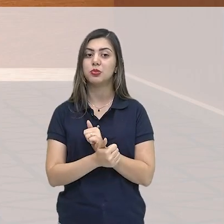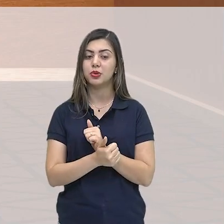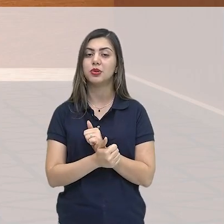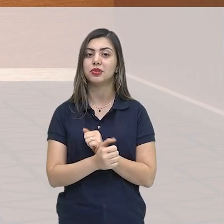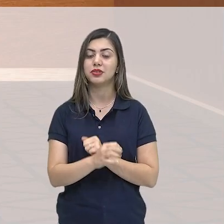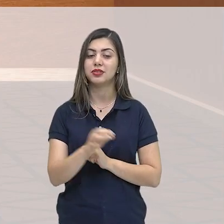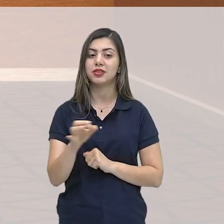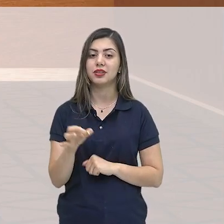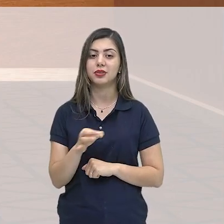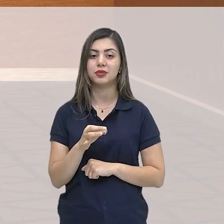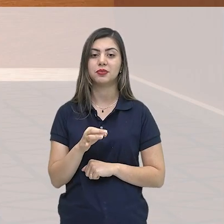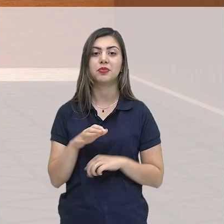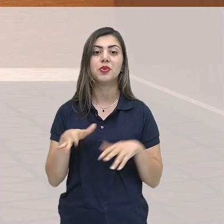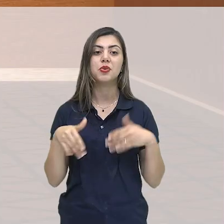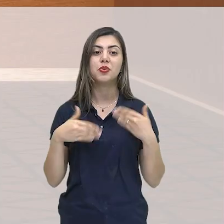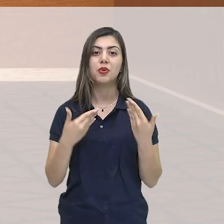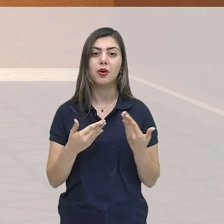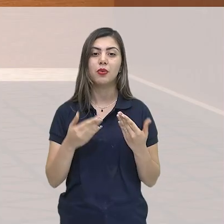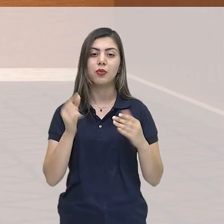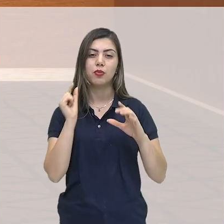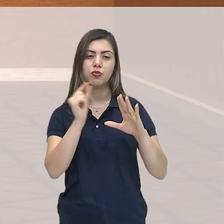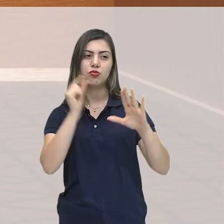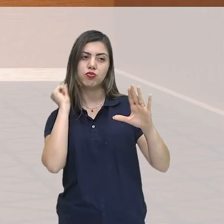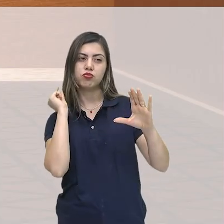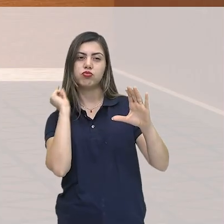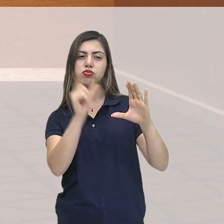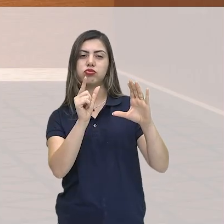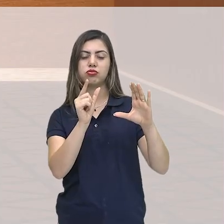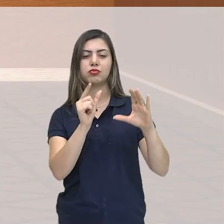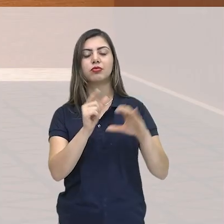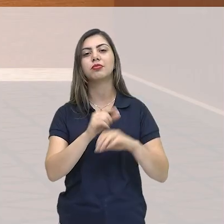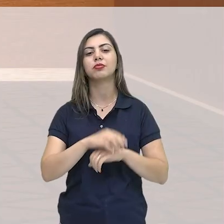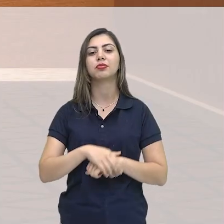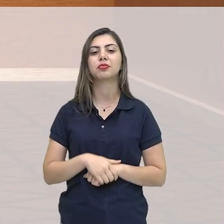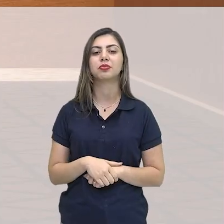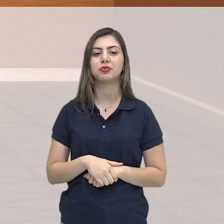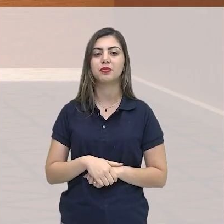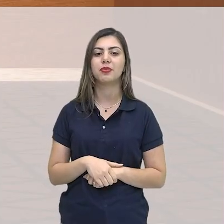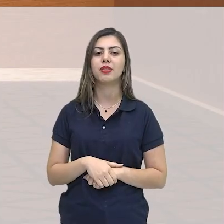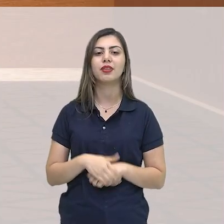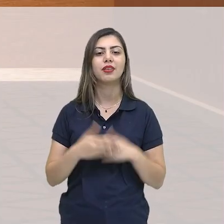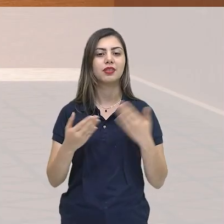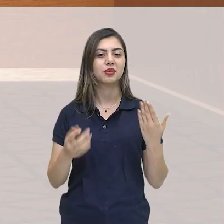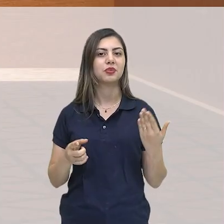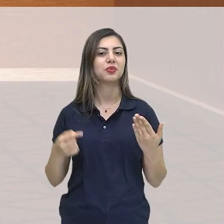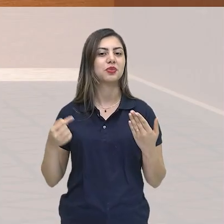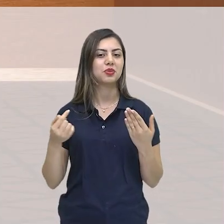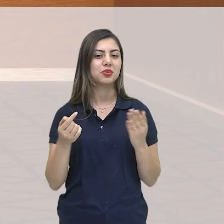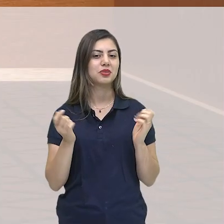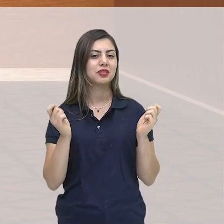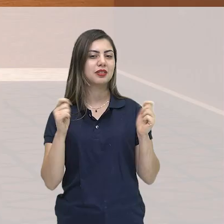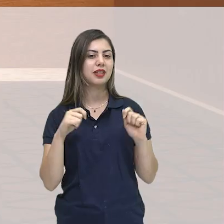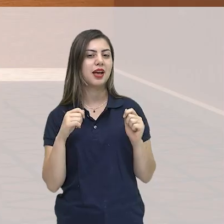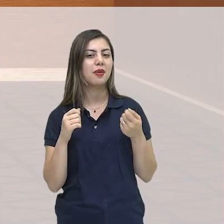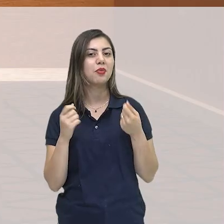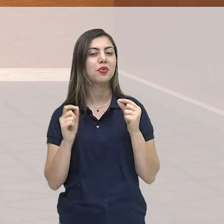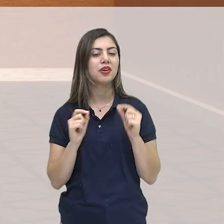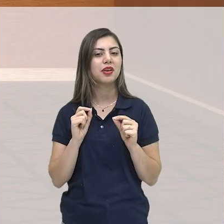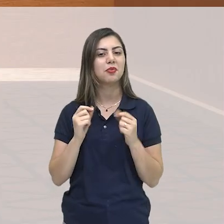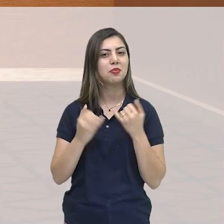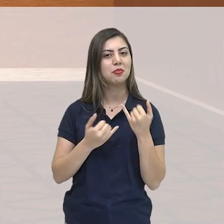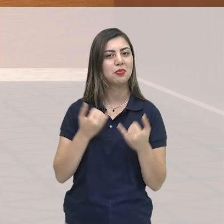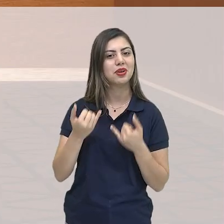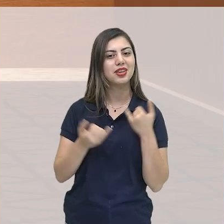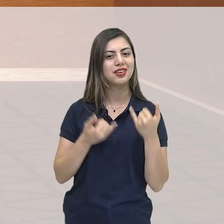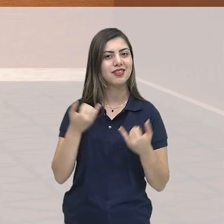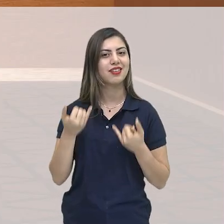de esportes de precisão, que é o jogo de dardo. Esse aqui a gente consegue perceber também, né, brincar muito na